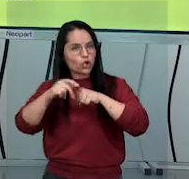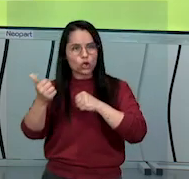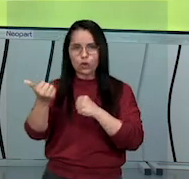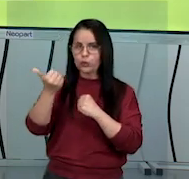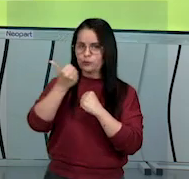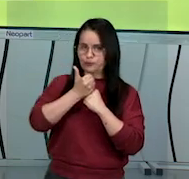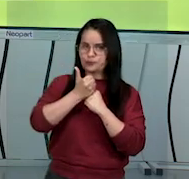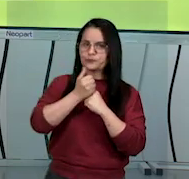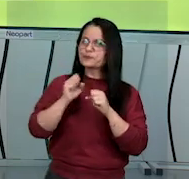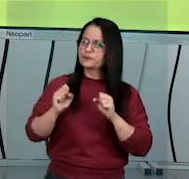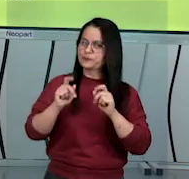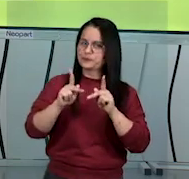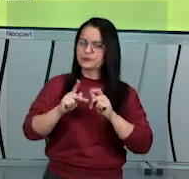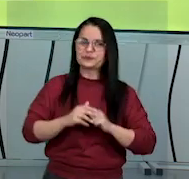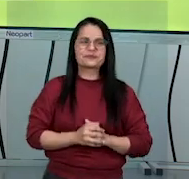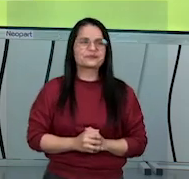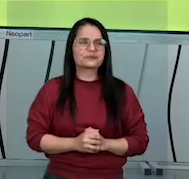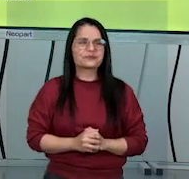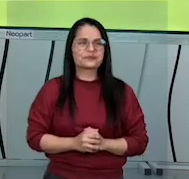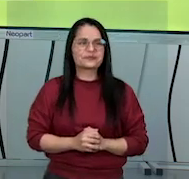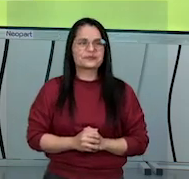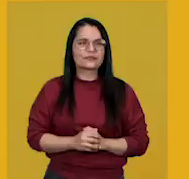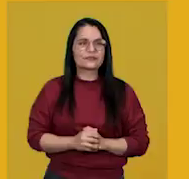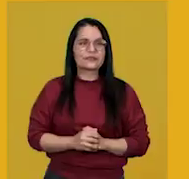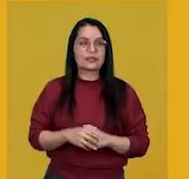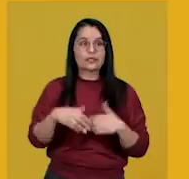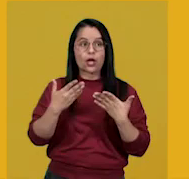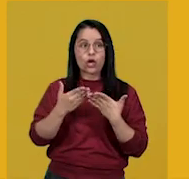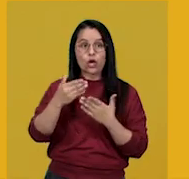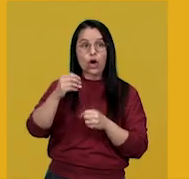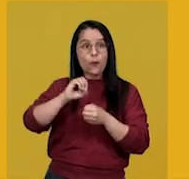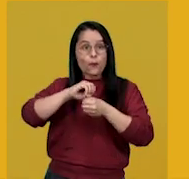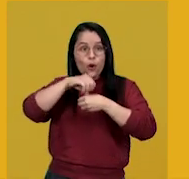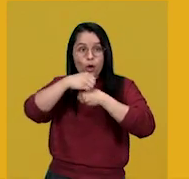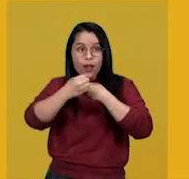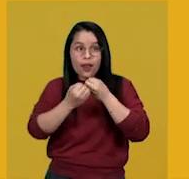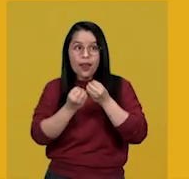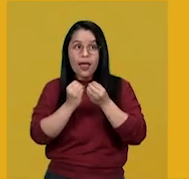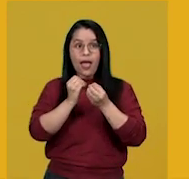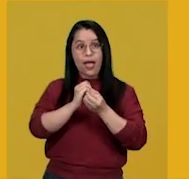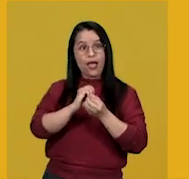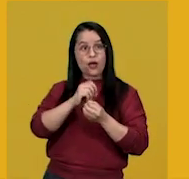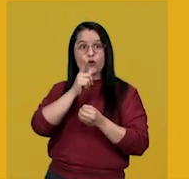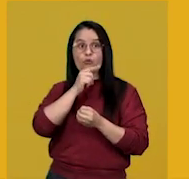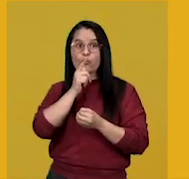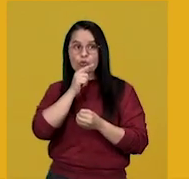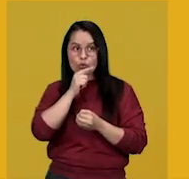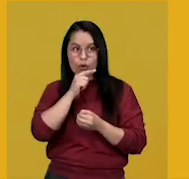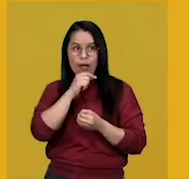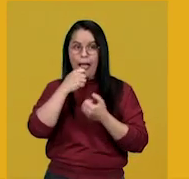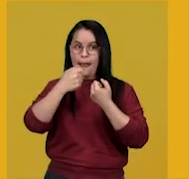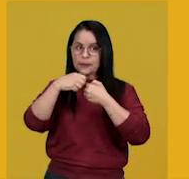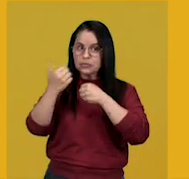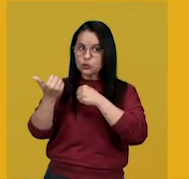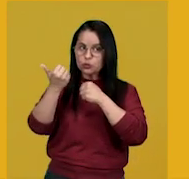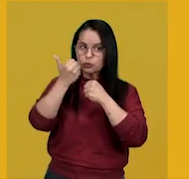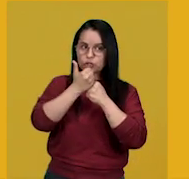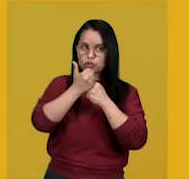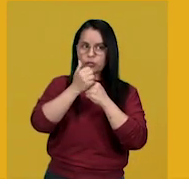para serem substituídos. Graças às moléculas de água, conseguimos respirar